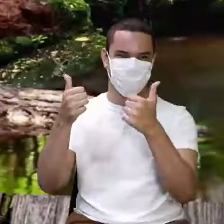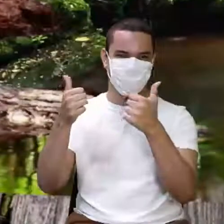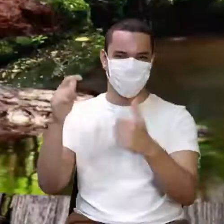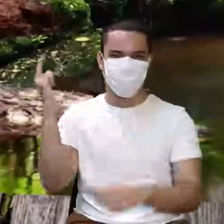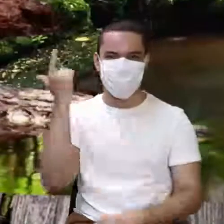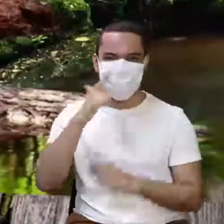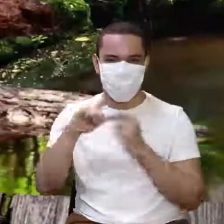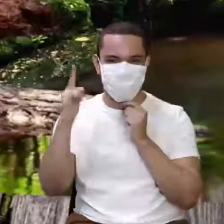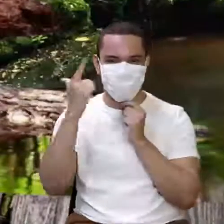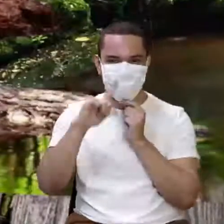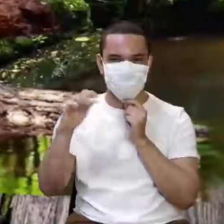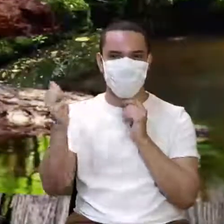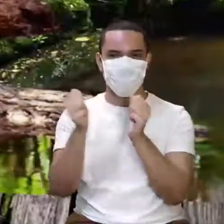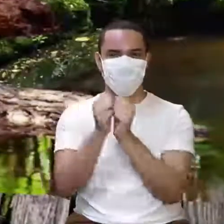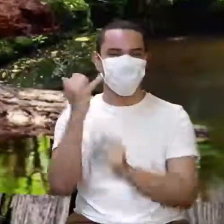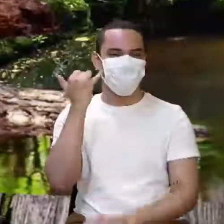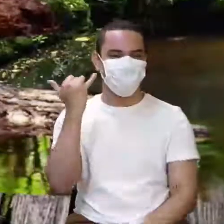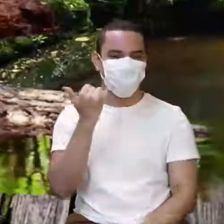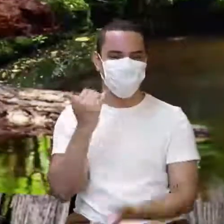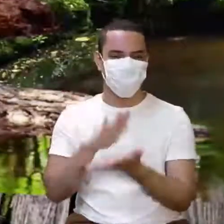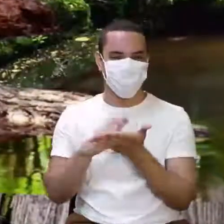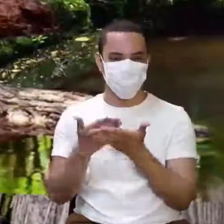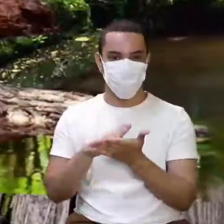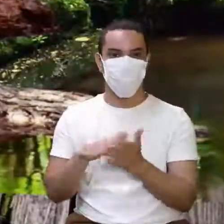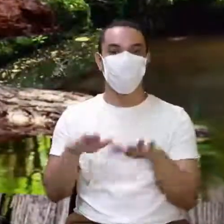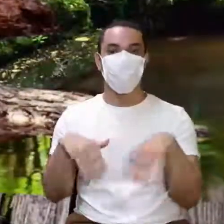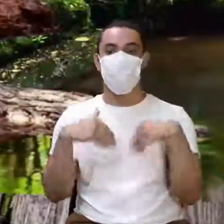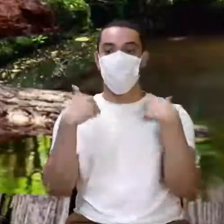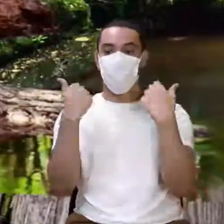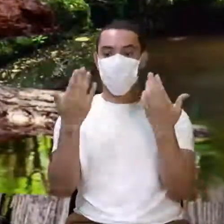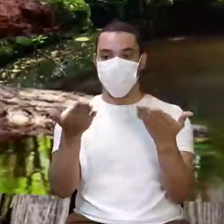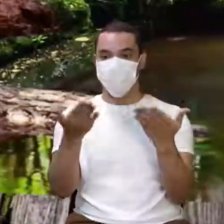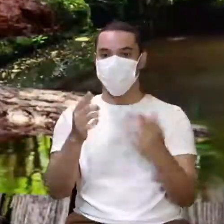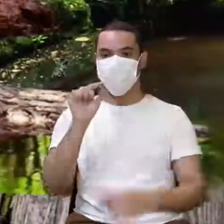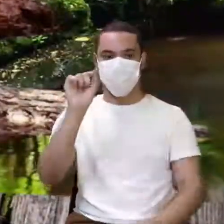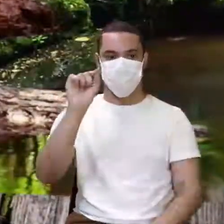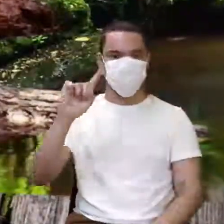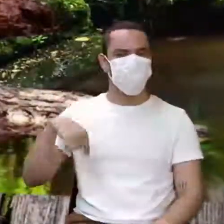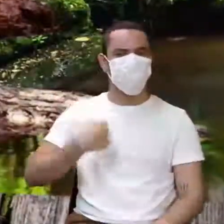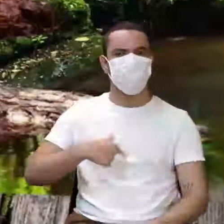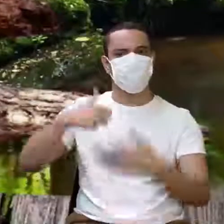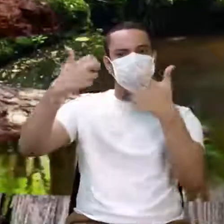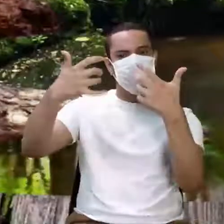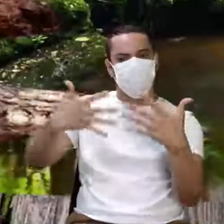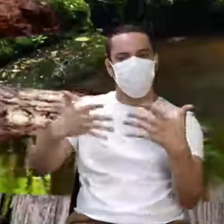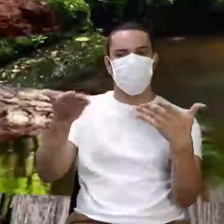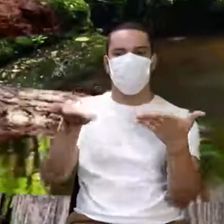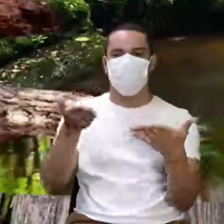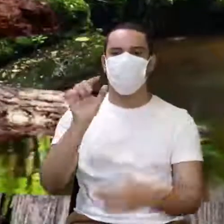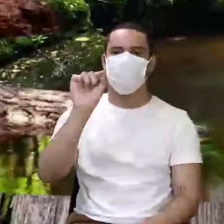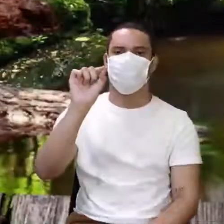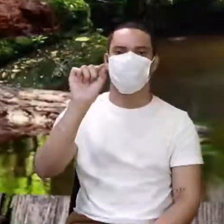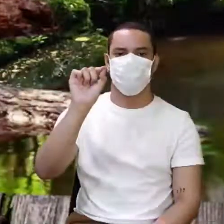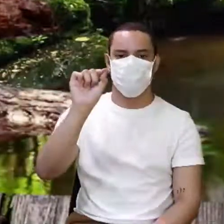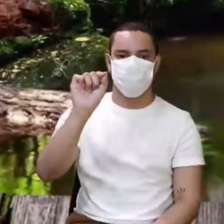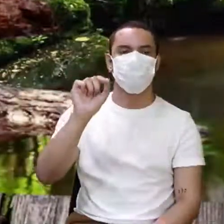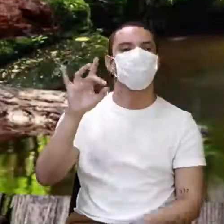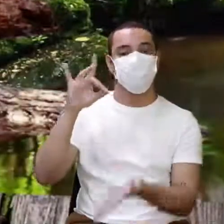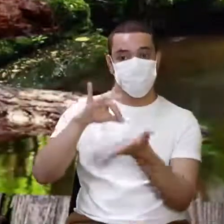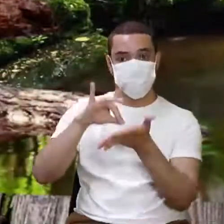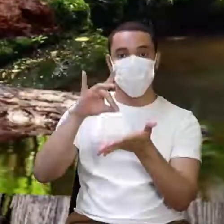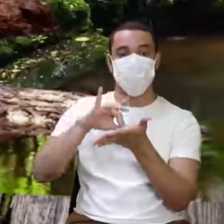Eita, moleque, agora ficou show. Olha só, nós vamos falar agora,